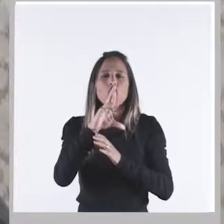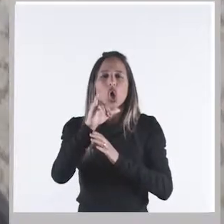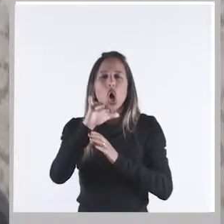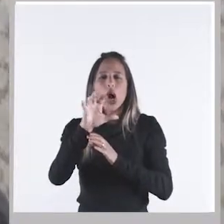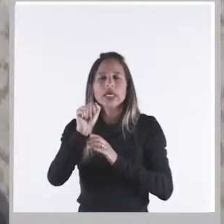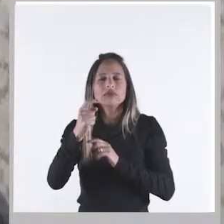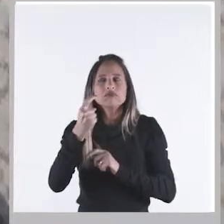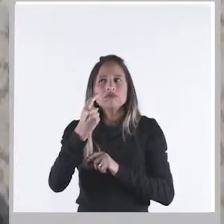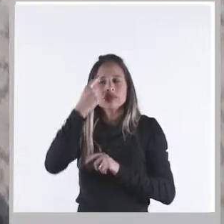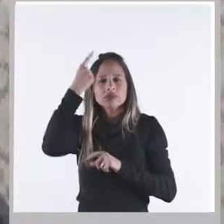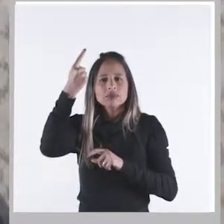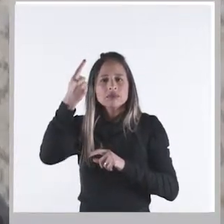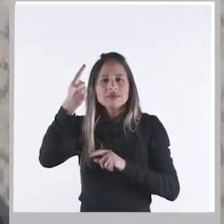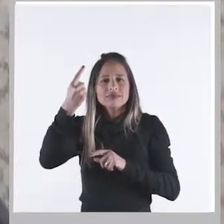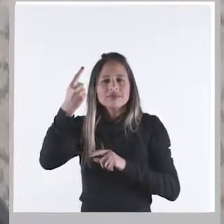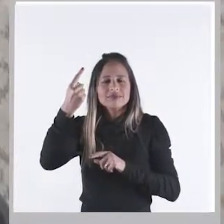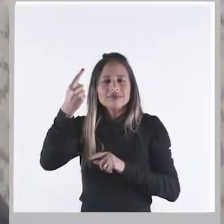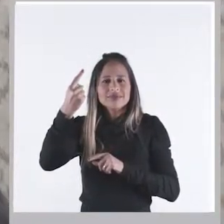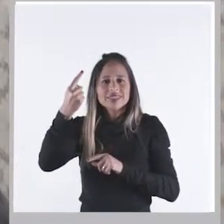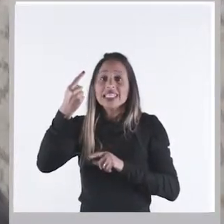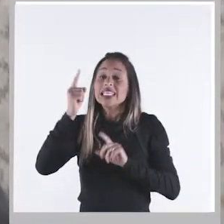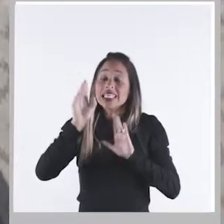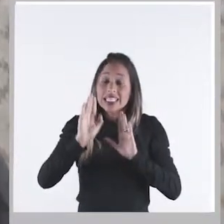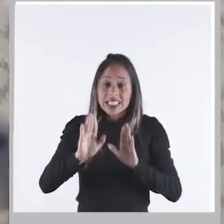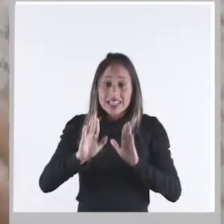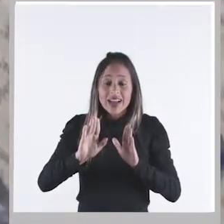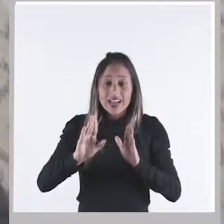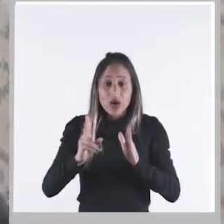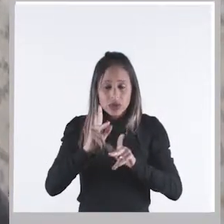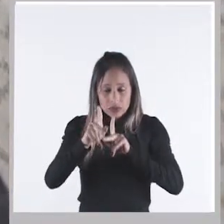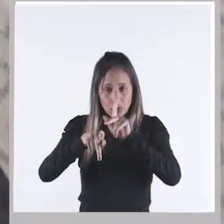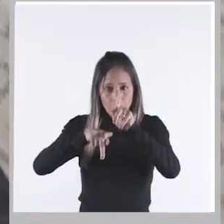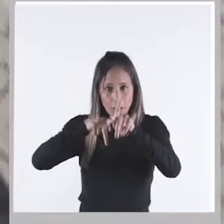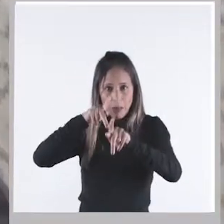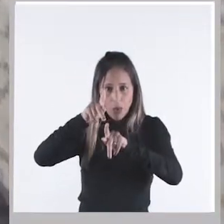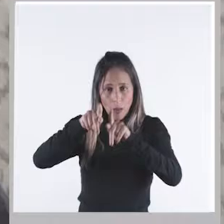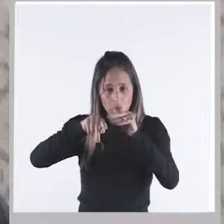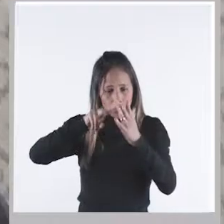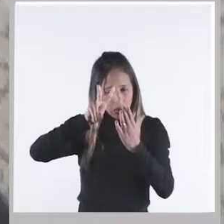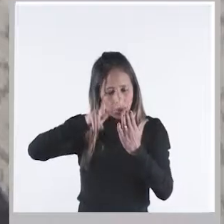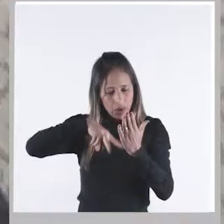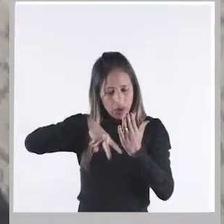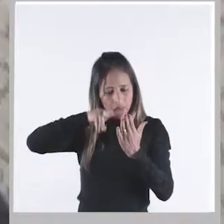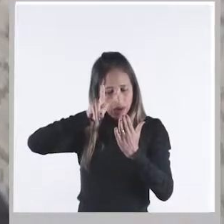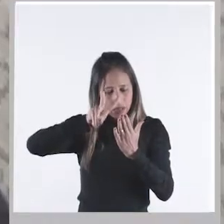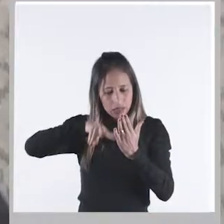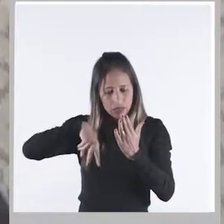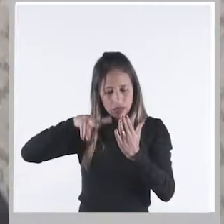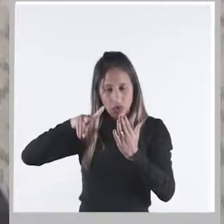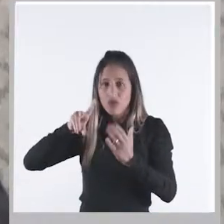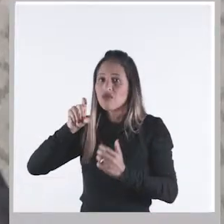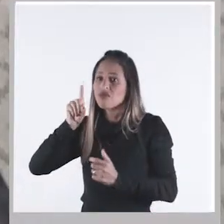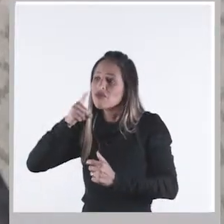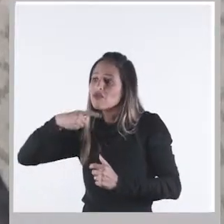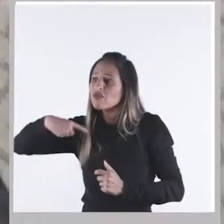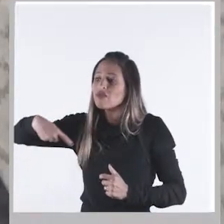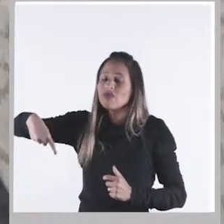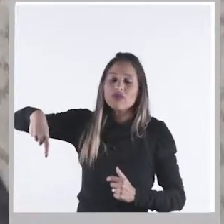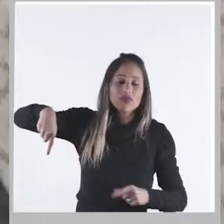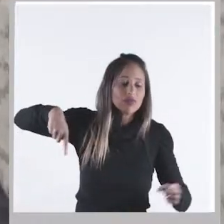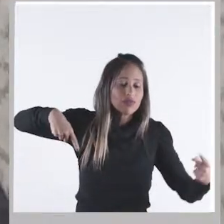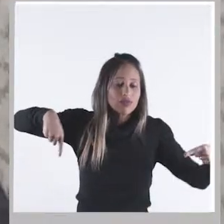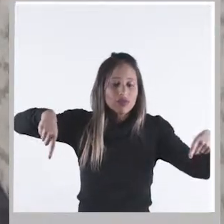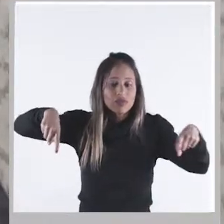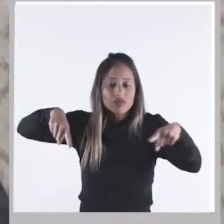né? E aí foi um público de leitor foi se formando ali à minha volta,